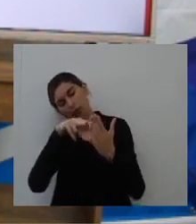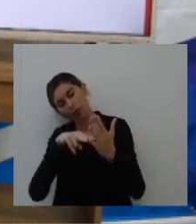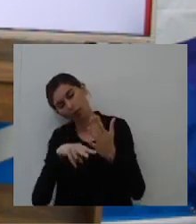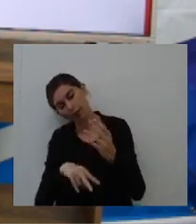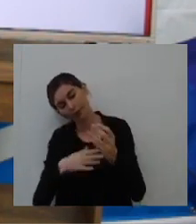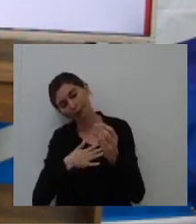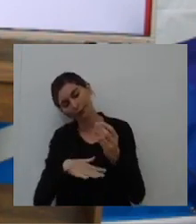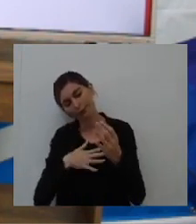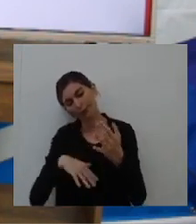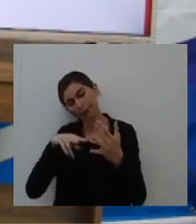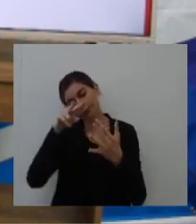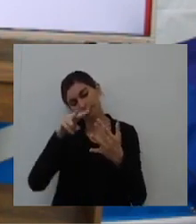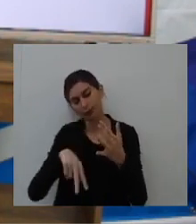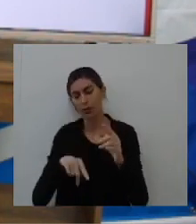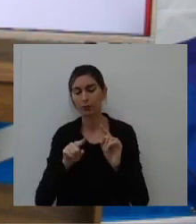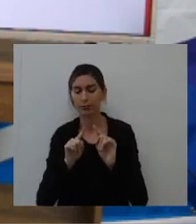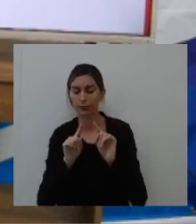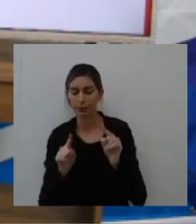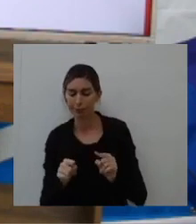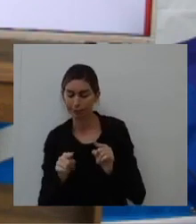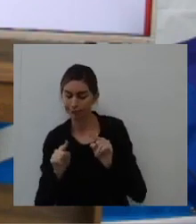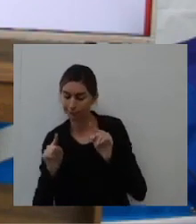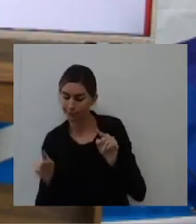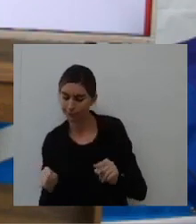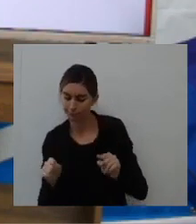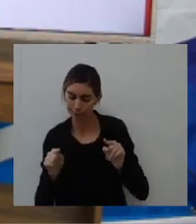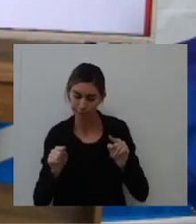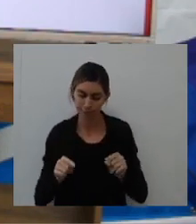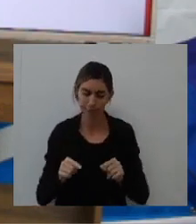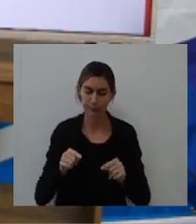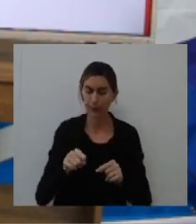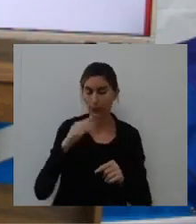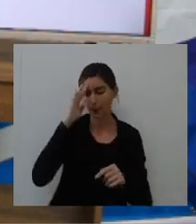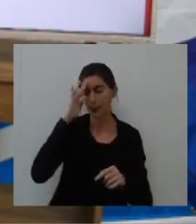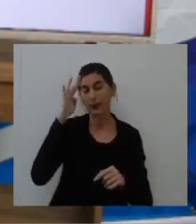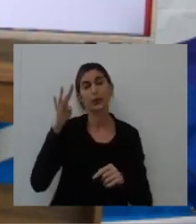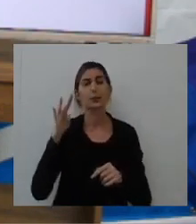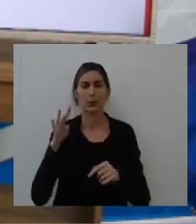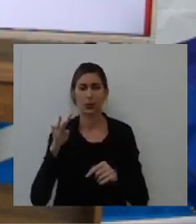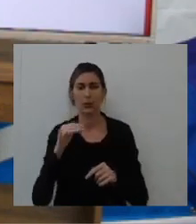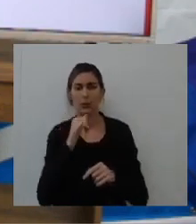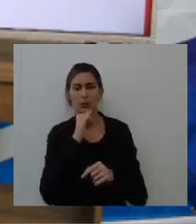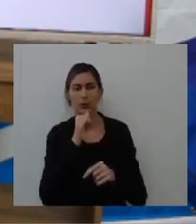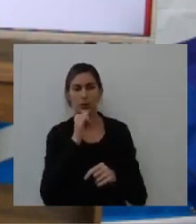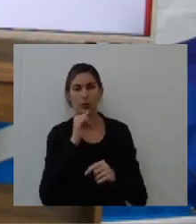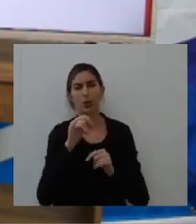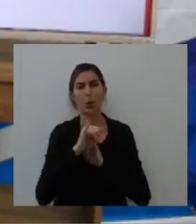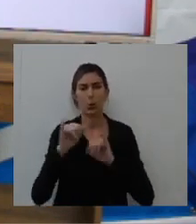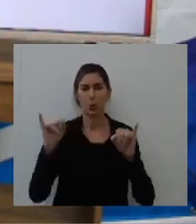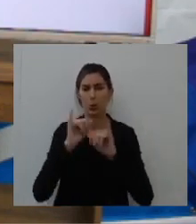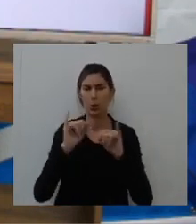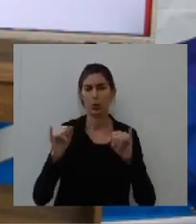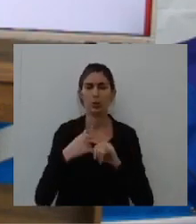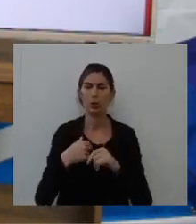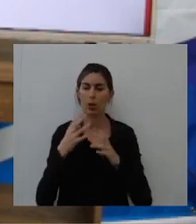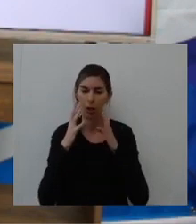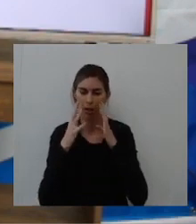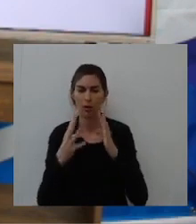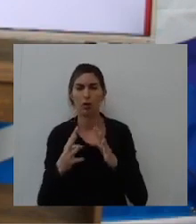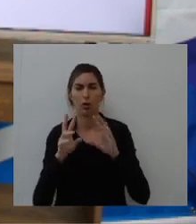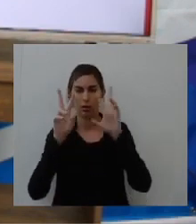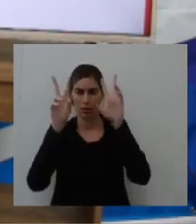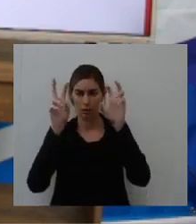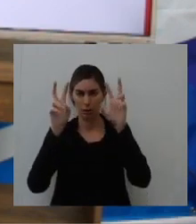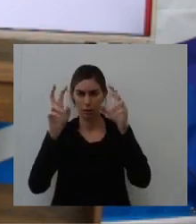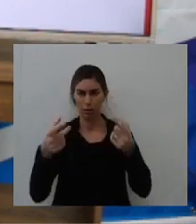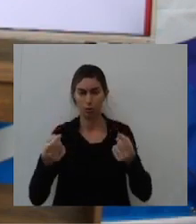ele calmamente e destaca, não é, aquilo que é principal. Então, por exemplo, se é uma notícia, eu procuro me ater ao